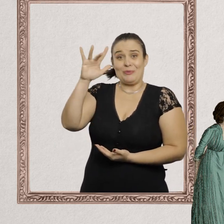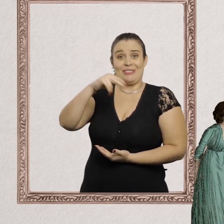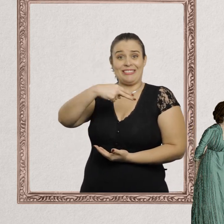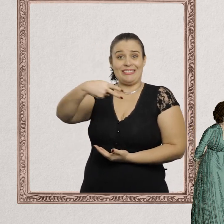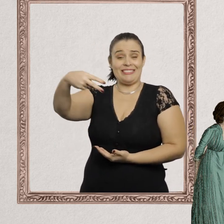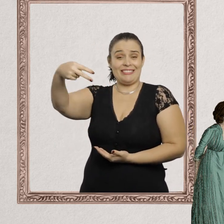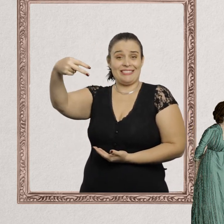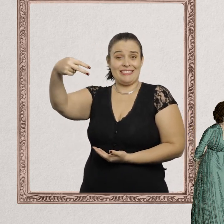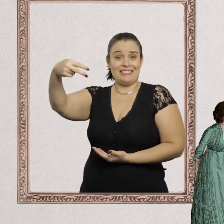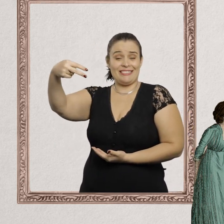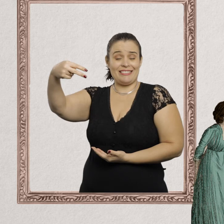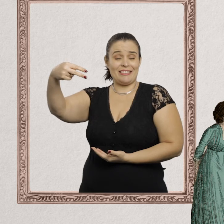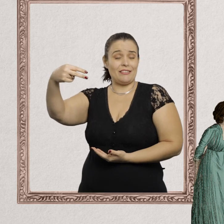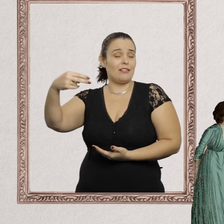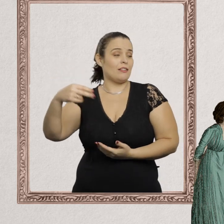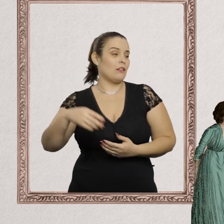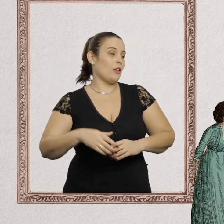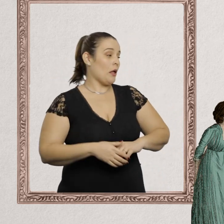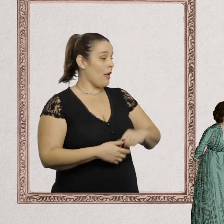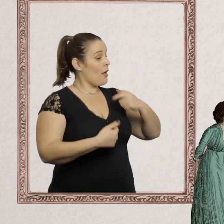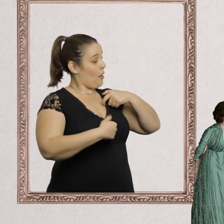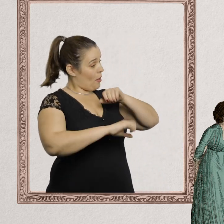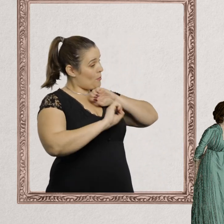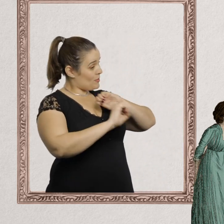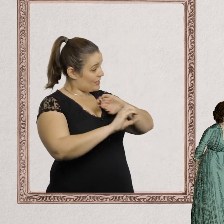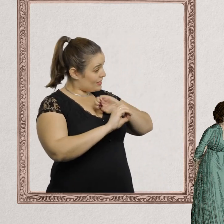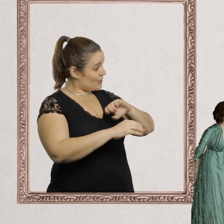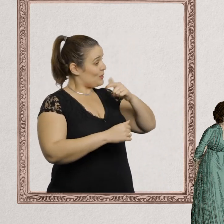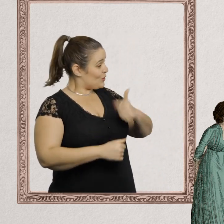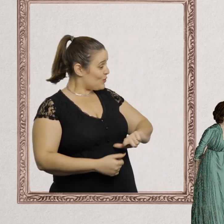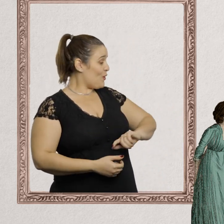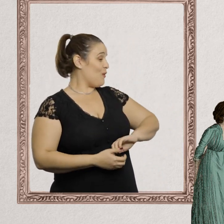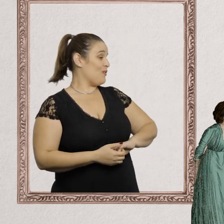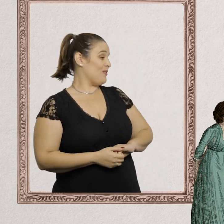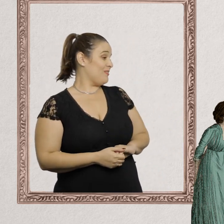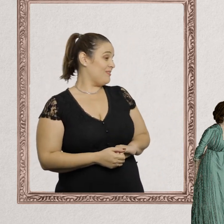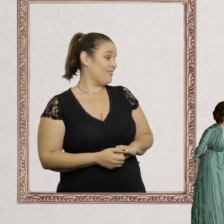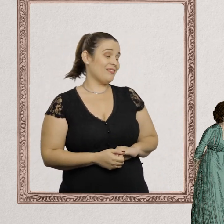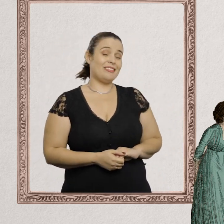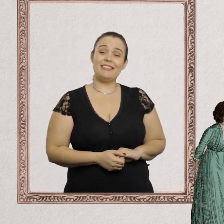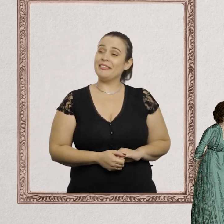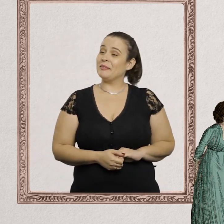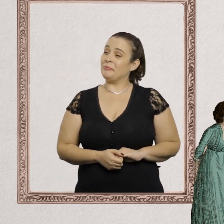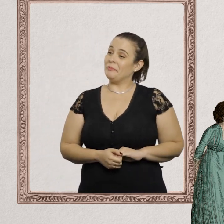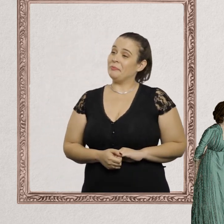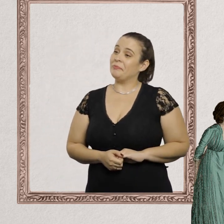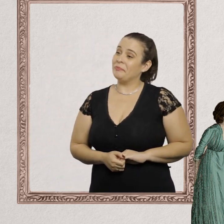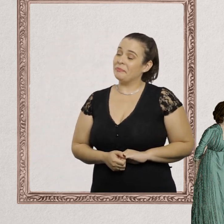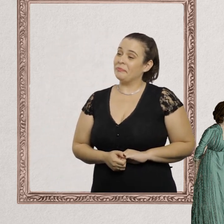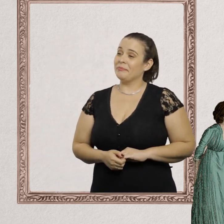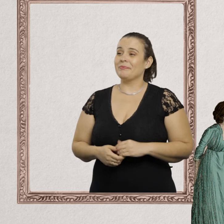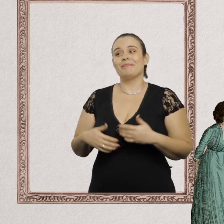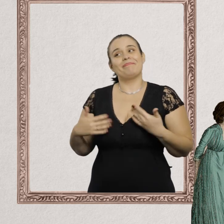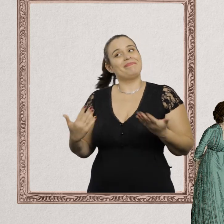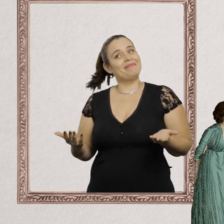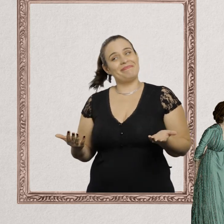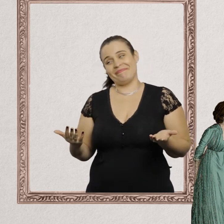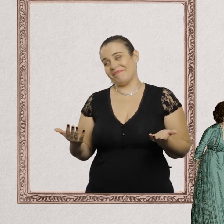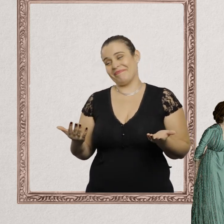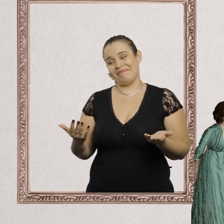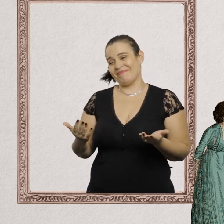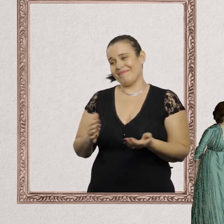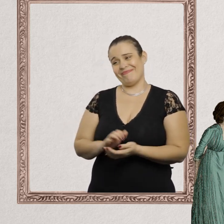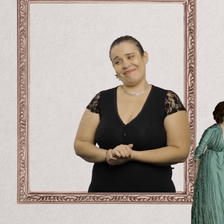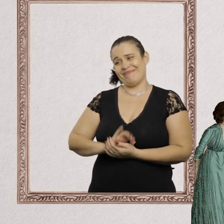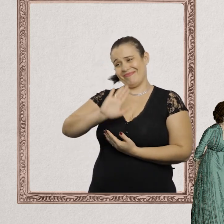Eu esqueci como se voa. Peter disse para Wendy: Eu ensino você de novo. Wendy disse